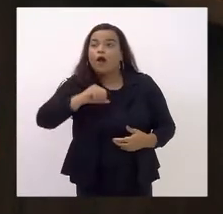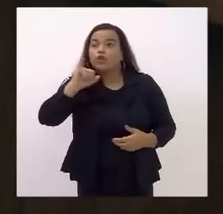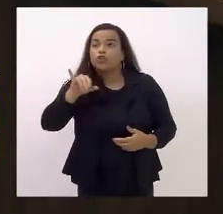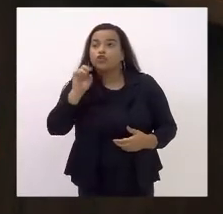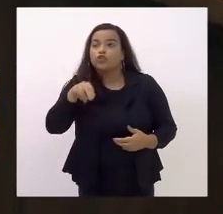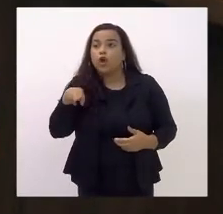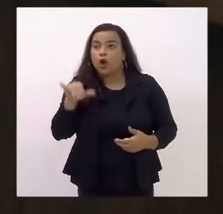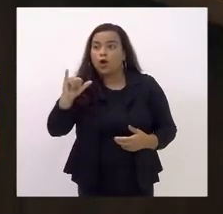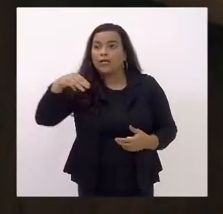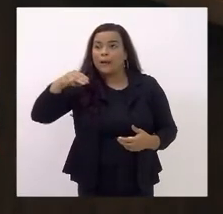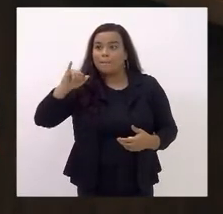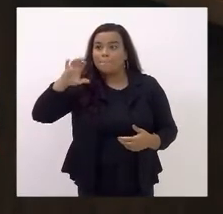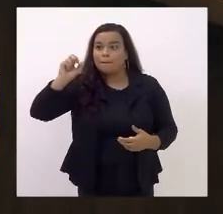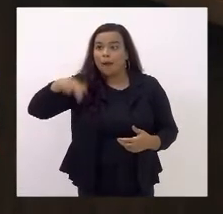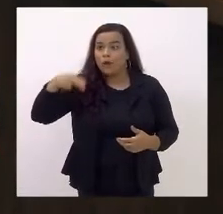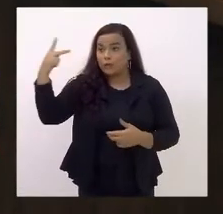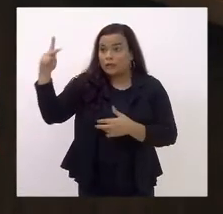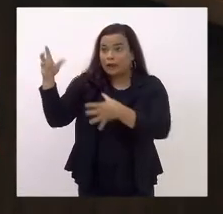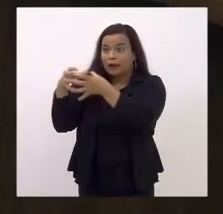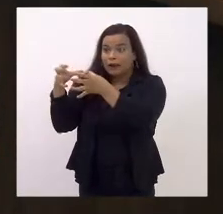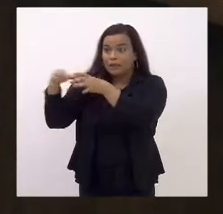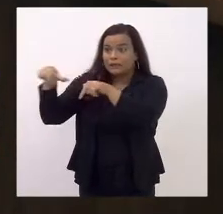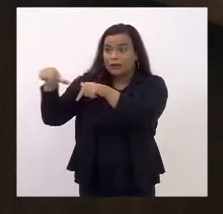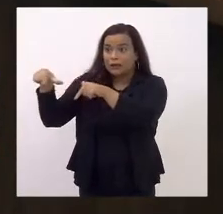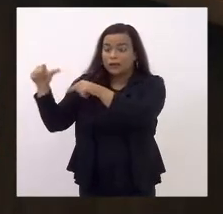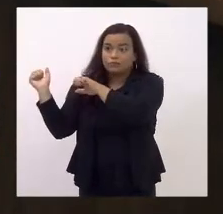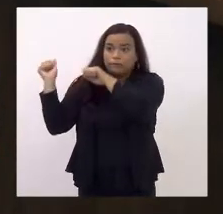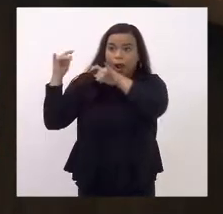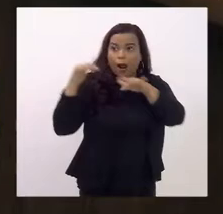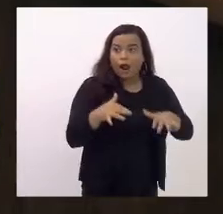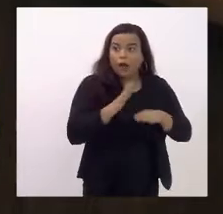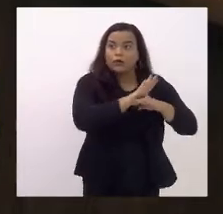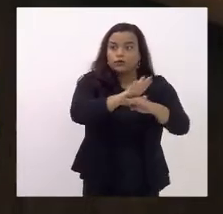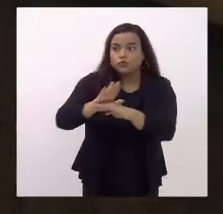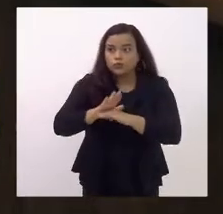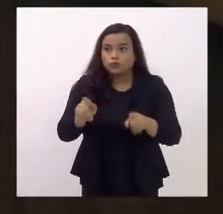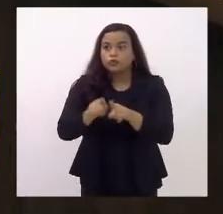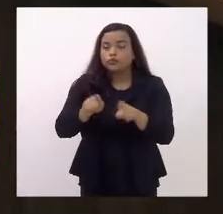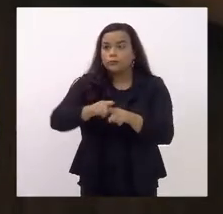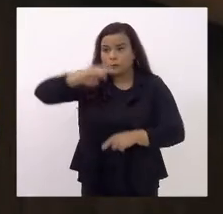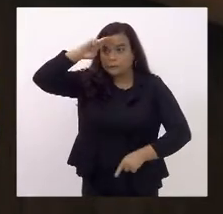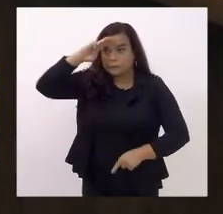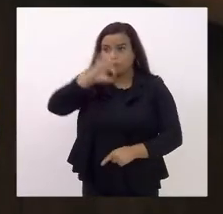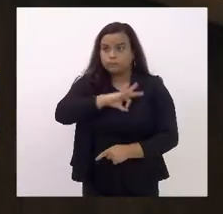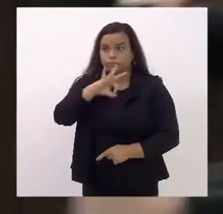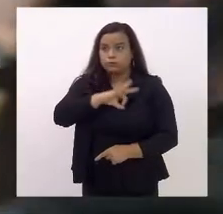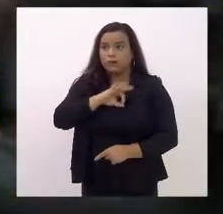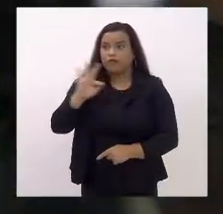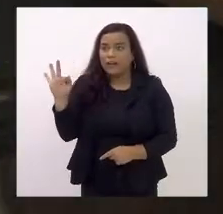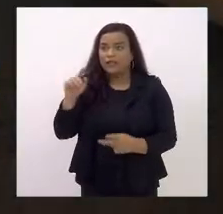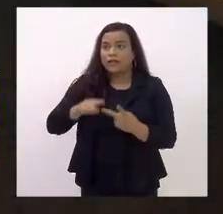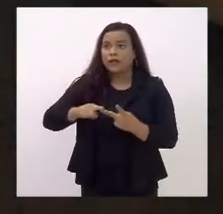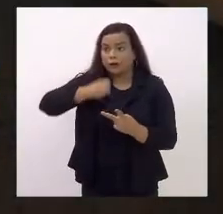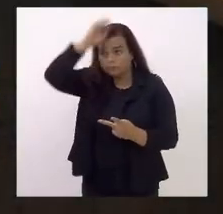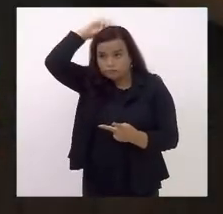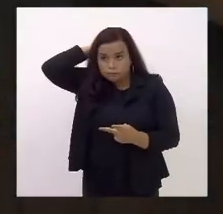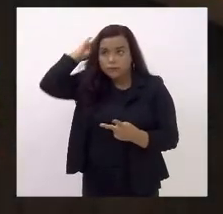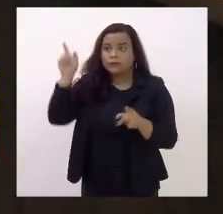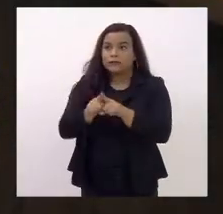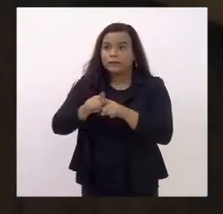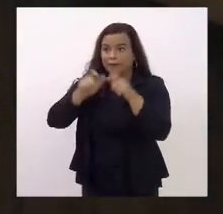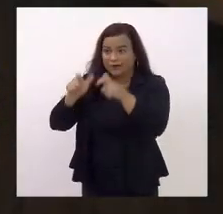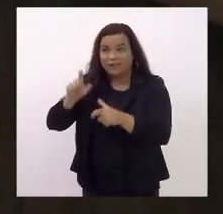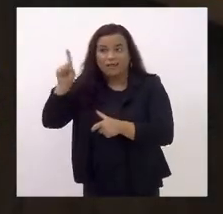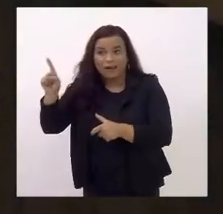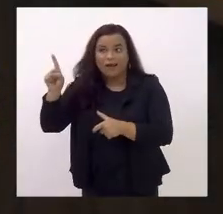logo colocou sua equipe à atenção, os comandantes ali da Polícia Federal, o Corpo de Bombeiros da